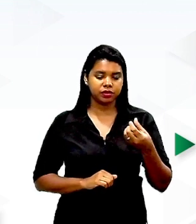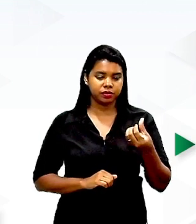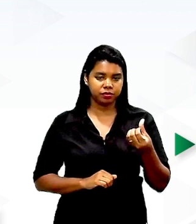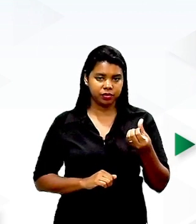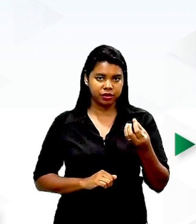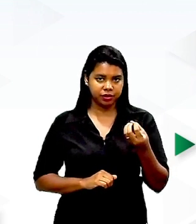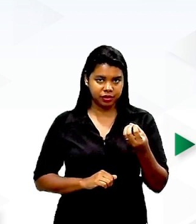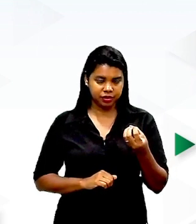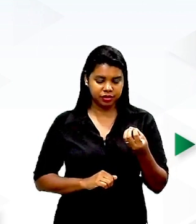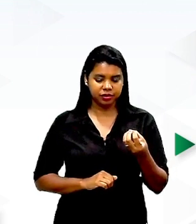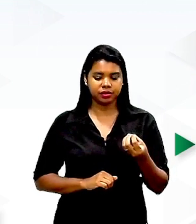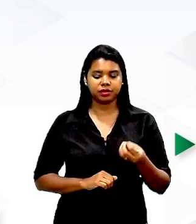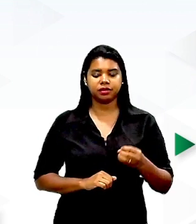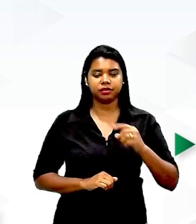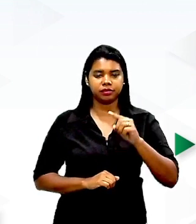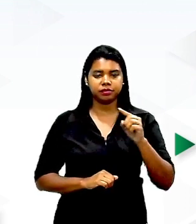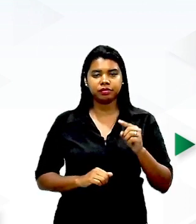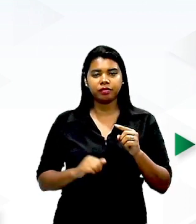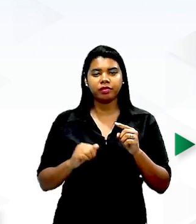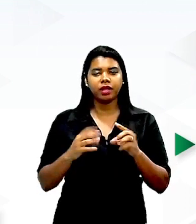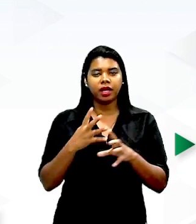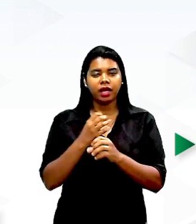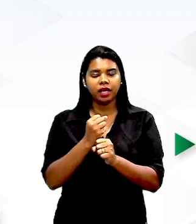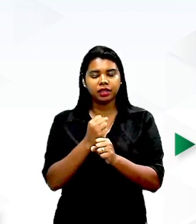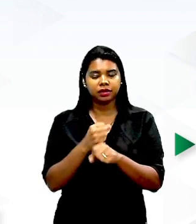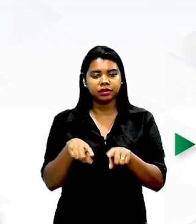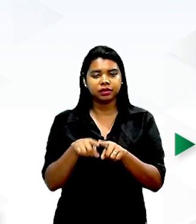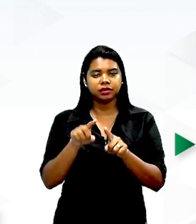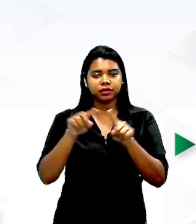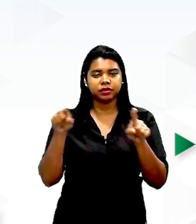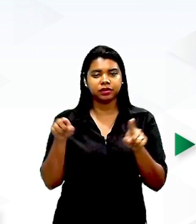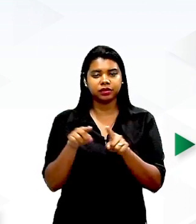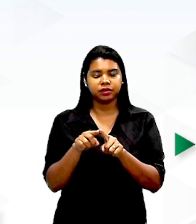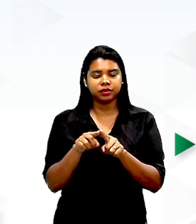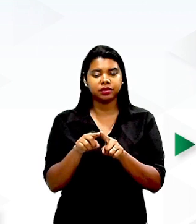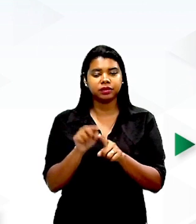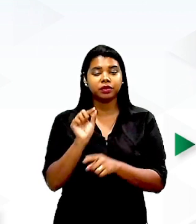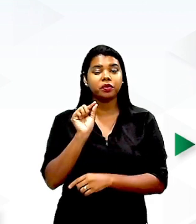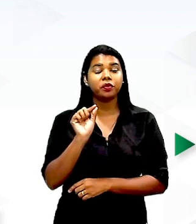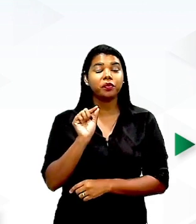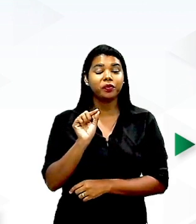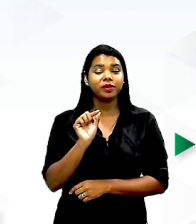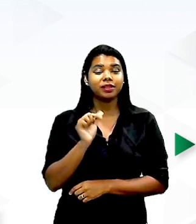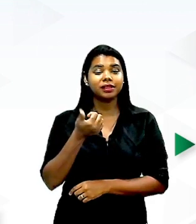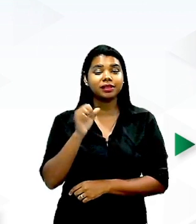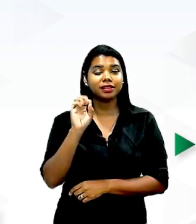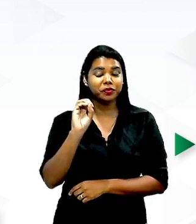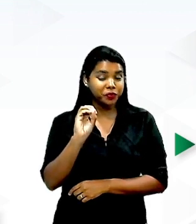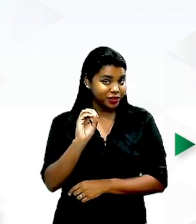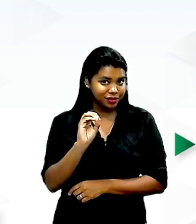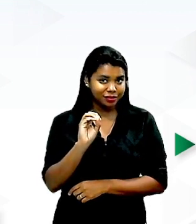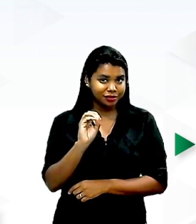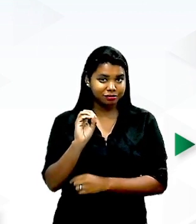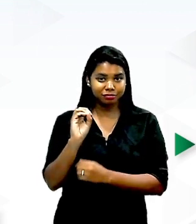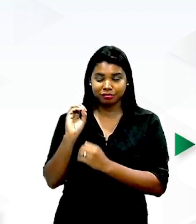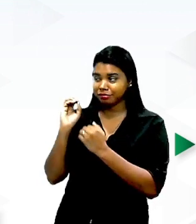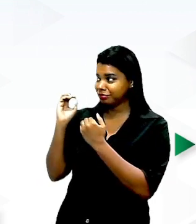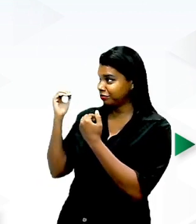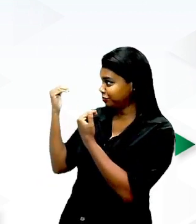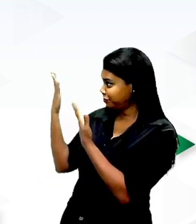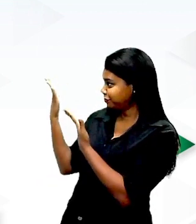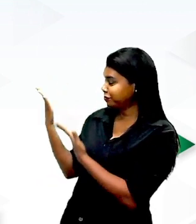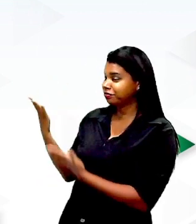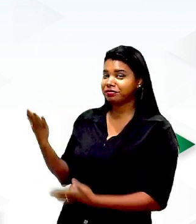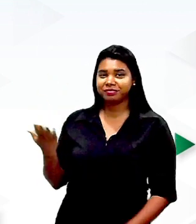isso é o que eu sei. Mas também eu sei que a soma dos ângulos internos de qualquer triângulo mede quanto? 180 graus. Está aí na tua tela para tu